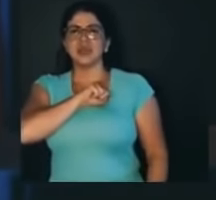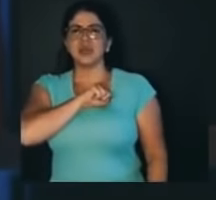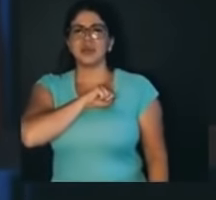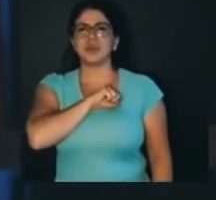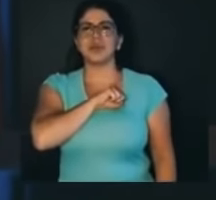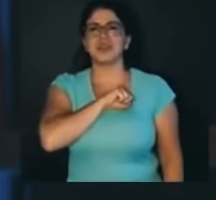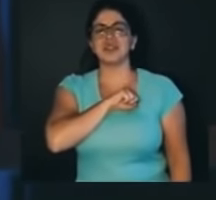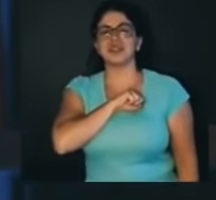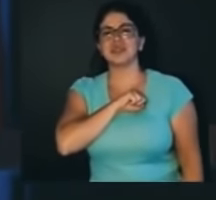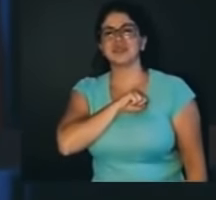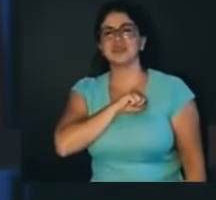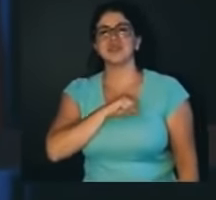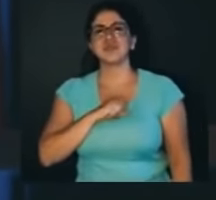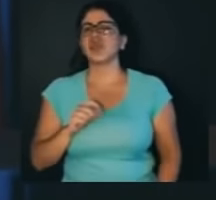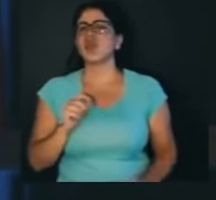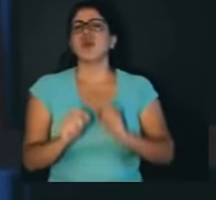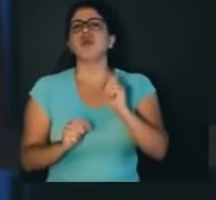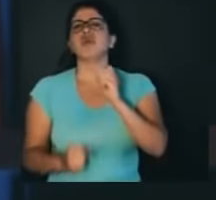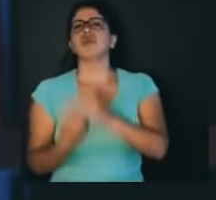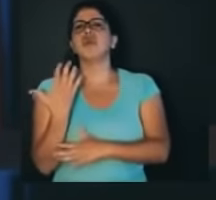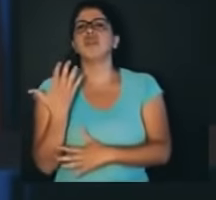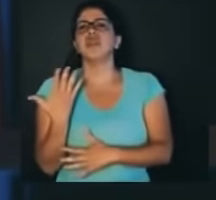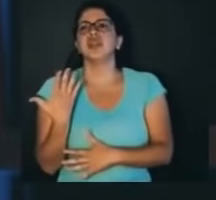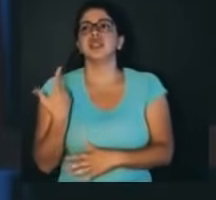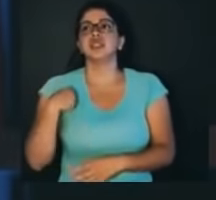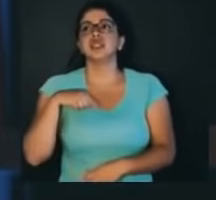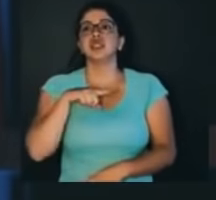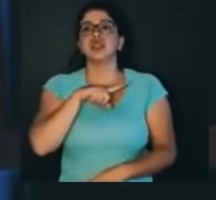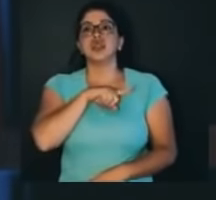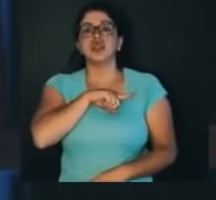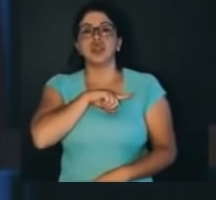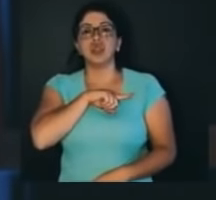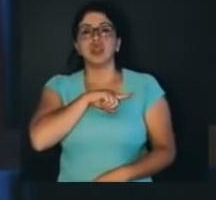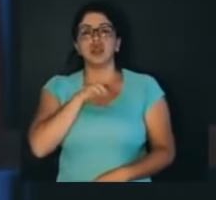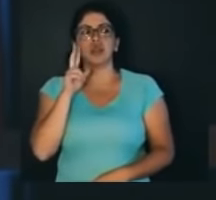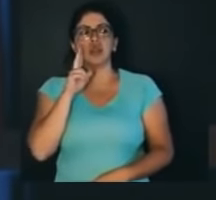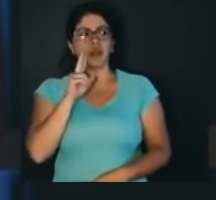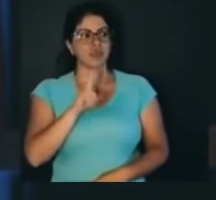falarem, principalmente quando nós as ouvimos falar,